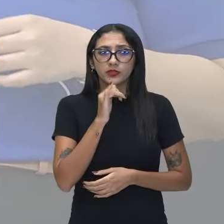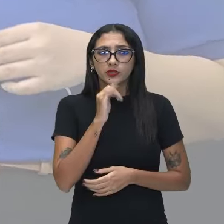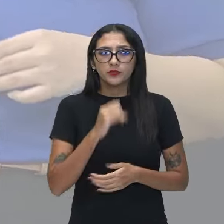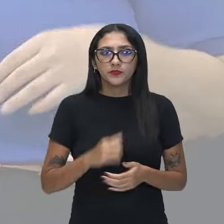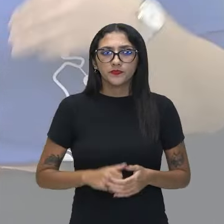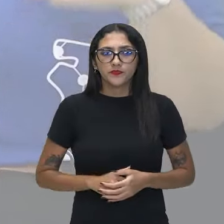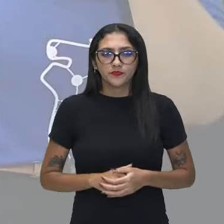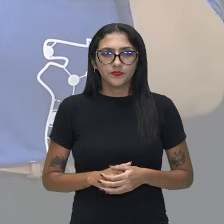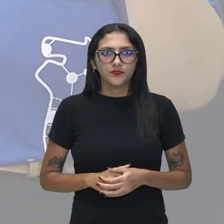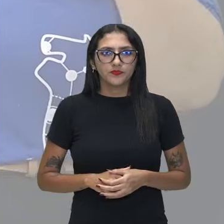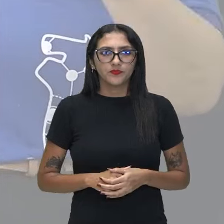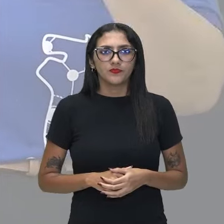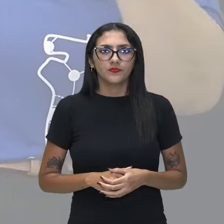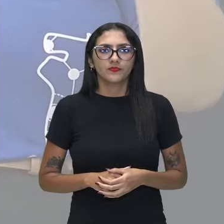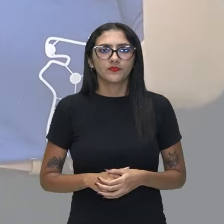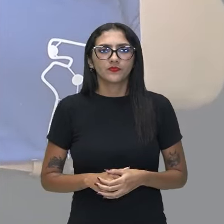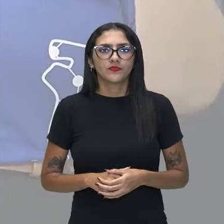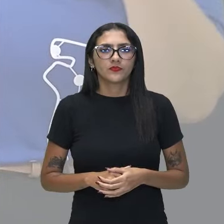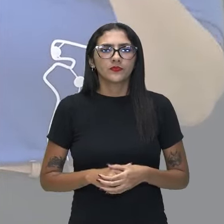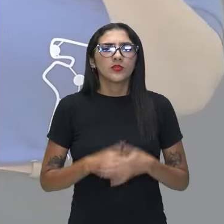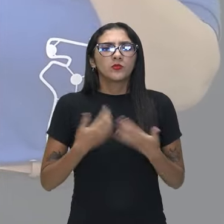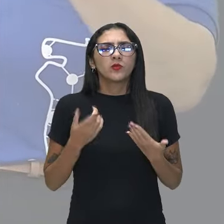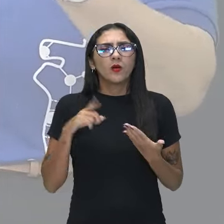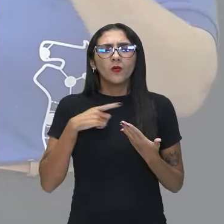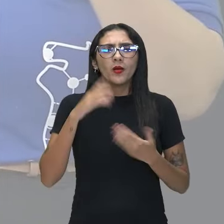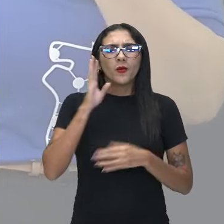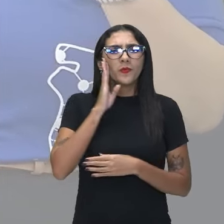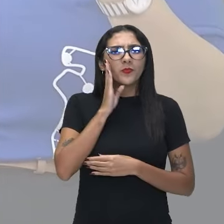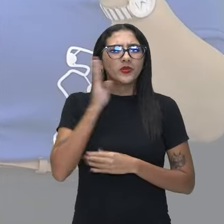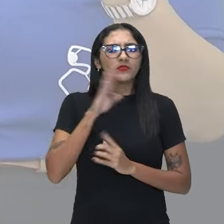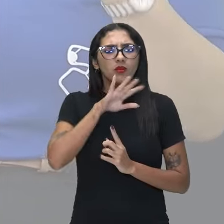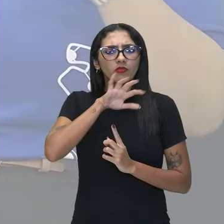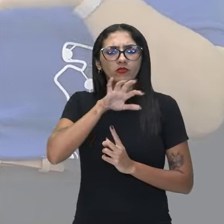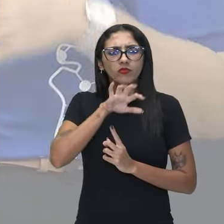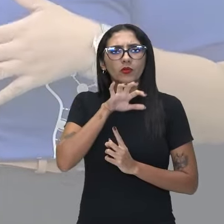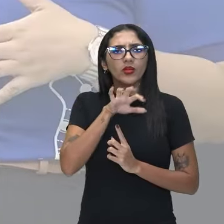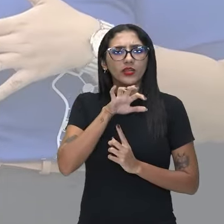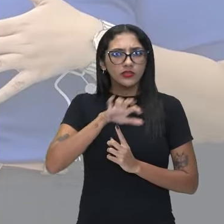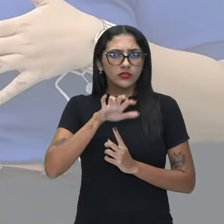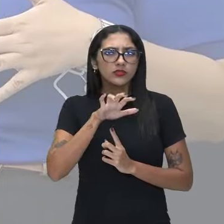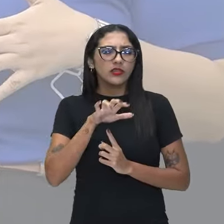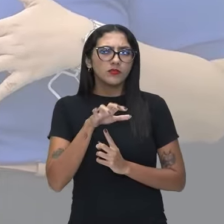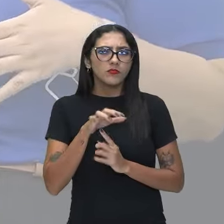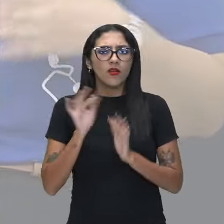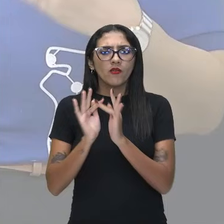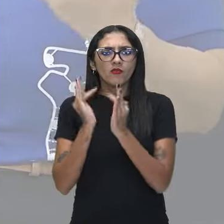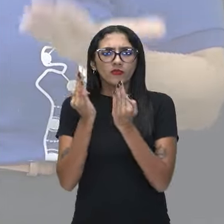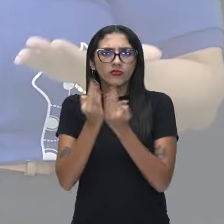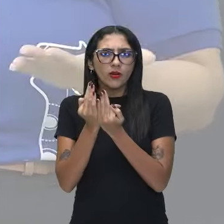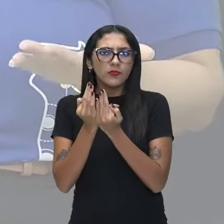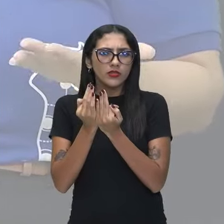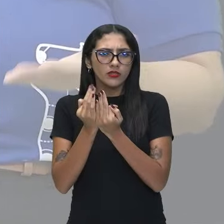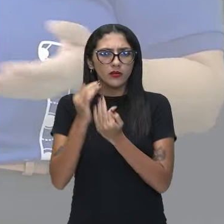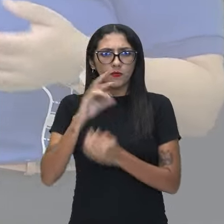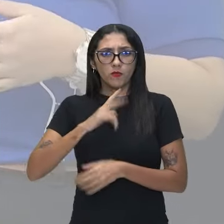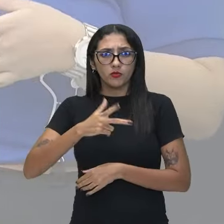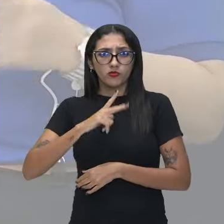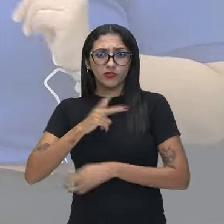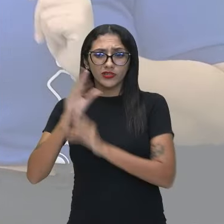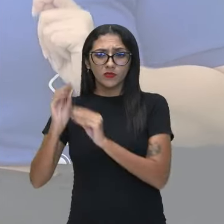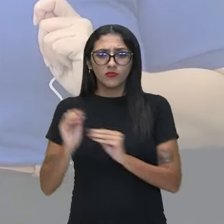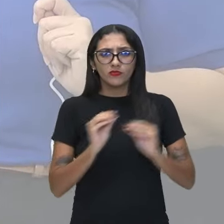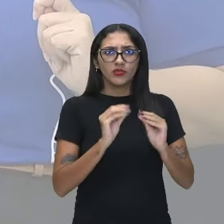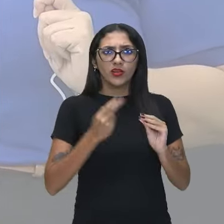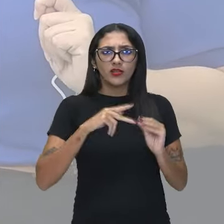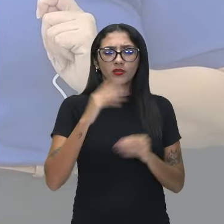fator determinante culminou na vinda da família real portuguesa para o Brasil? Né? Qual foi esse fator? E aí